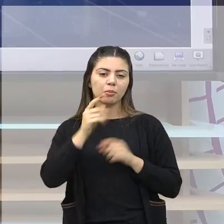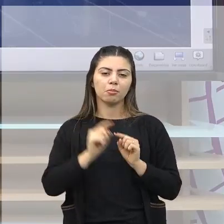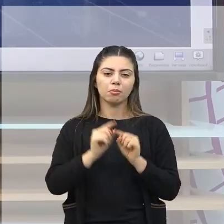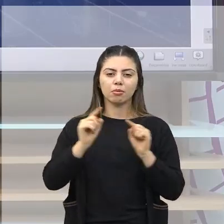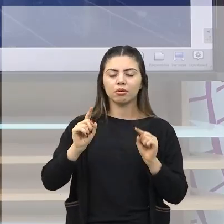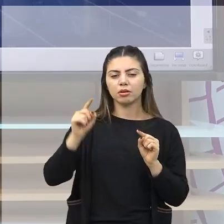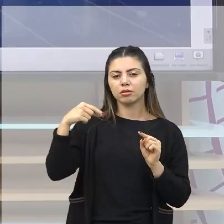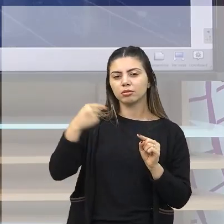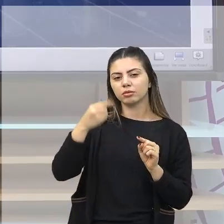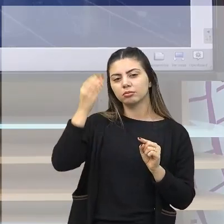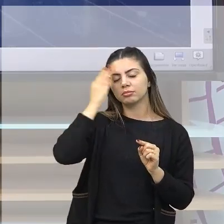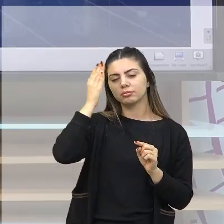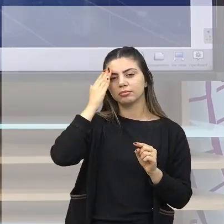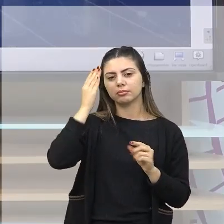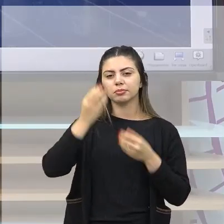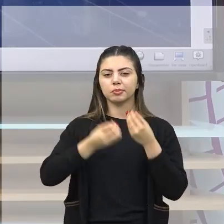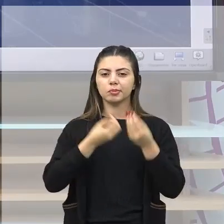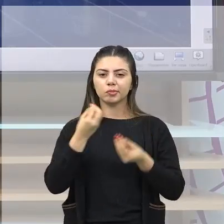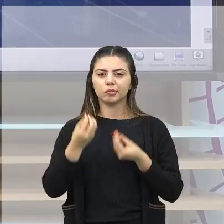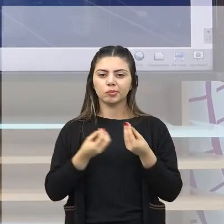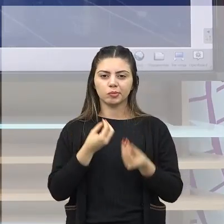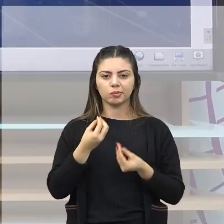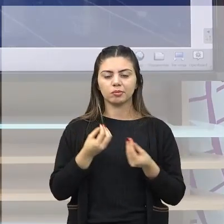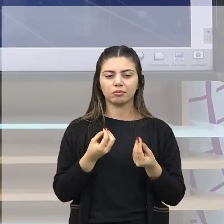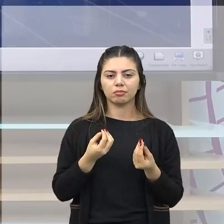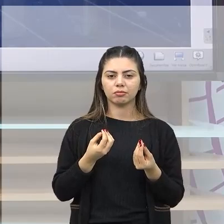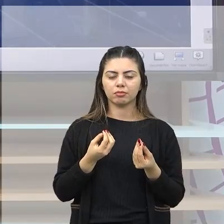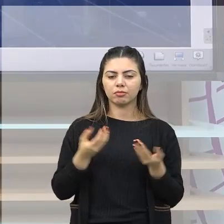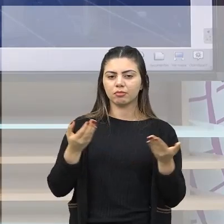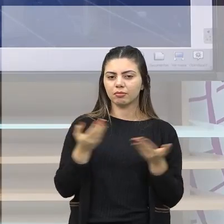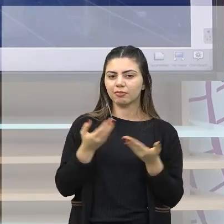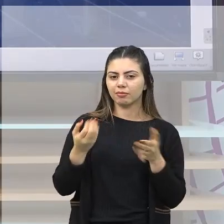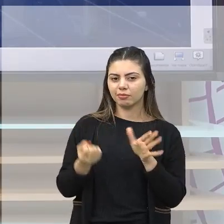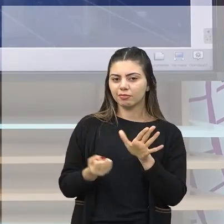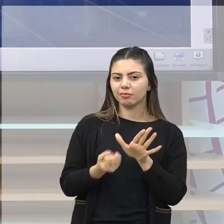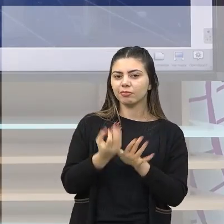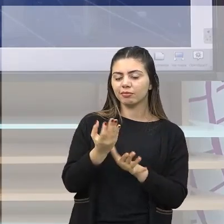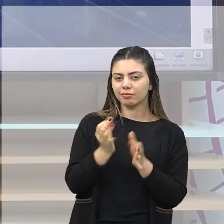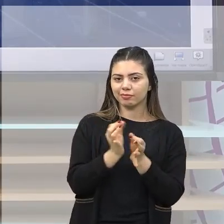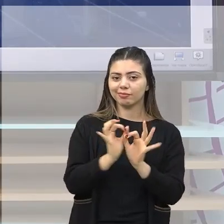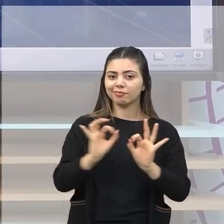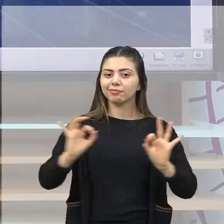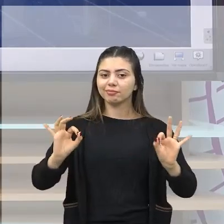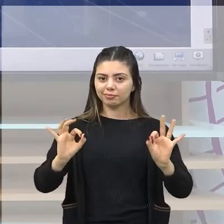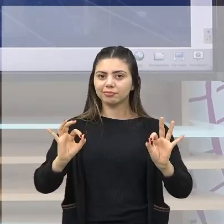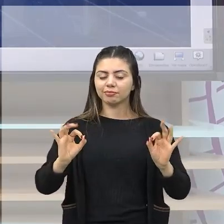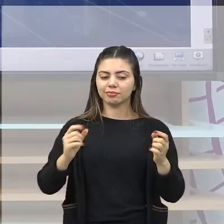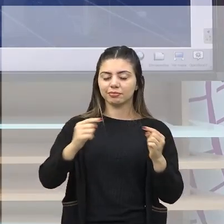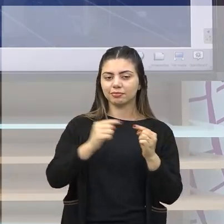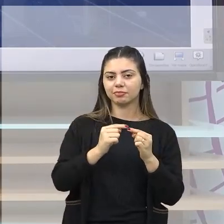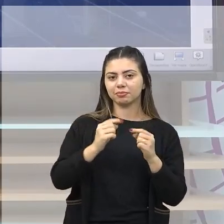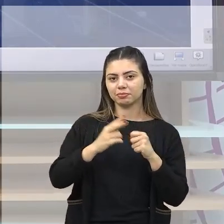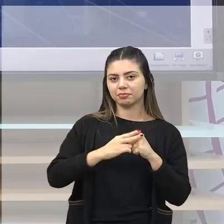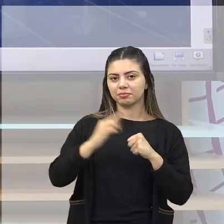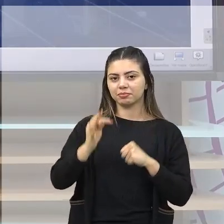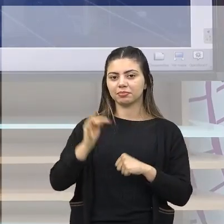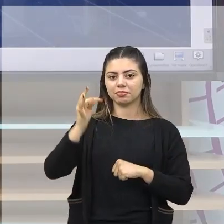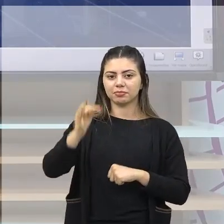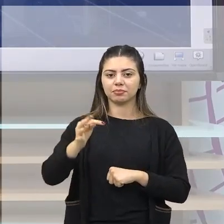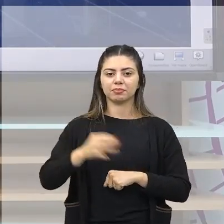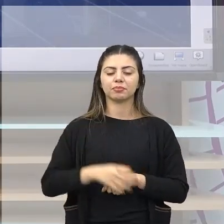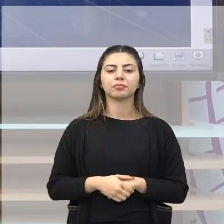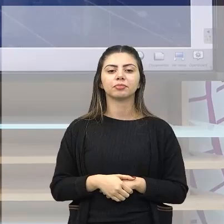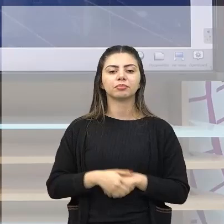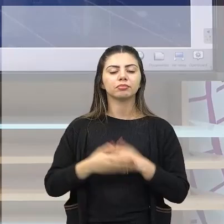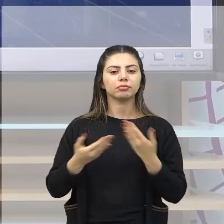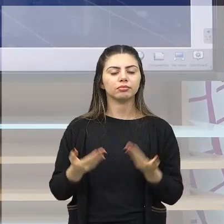gente entender como que nós vamos formar frases no futuro, ok? Todo esse